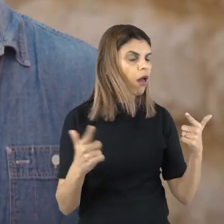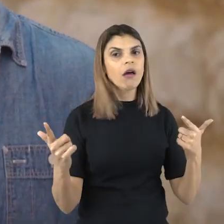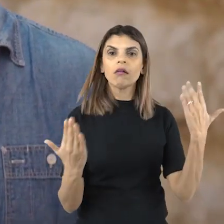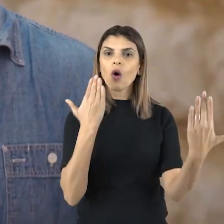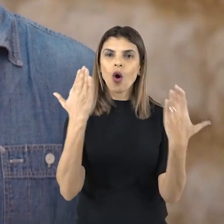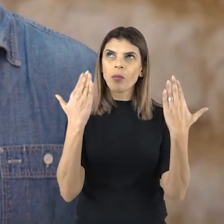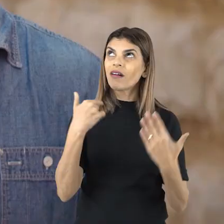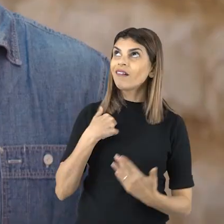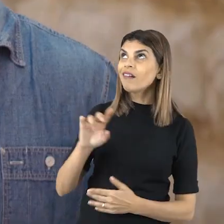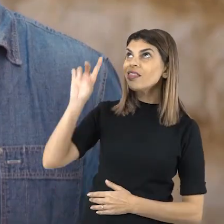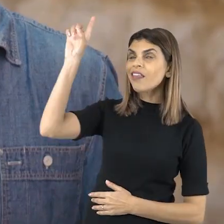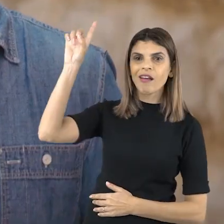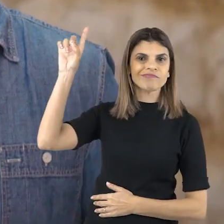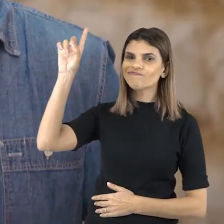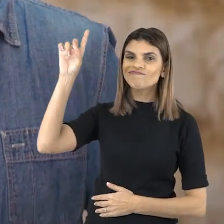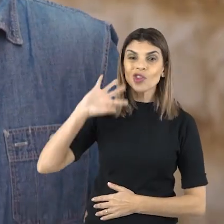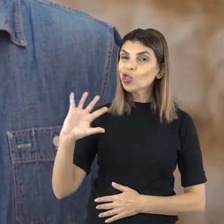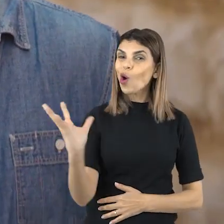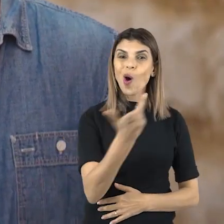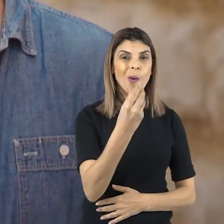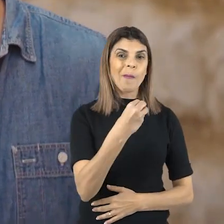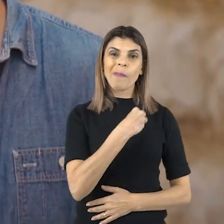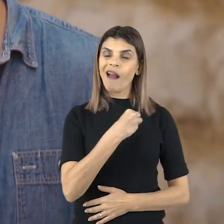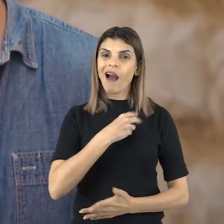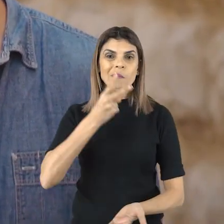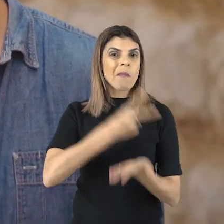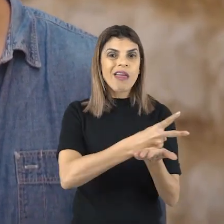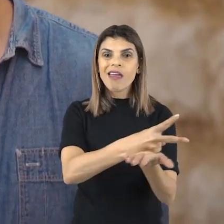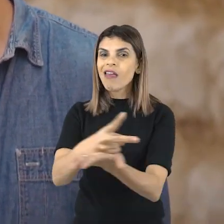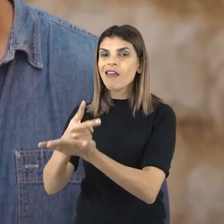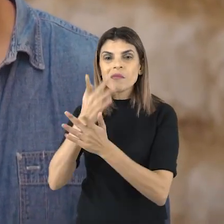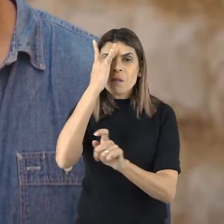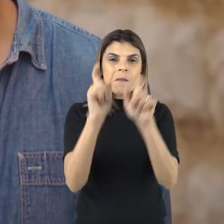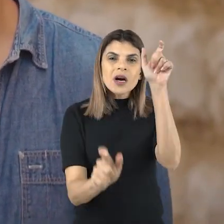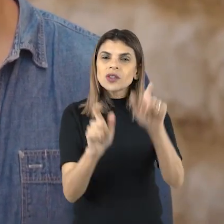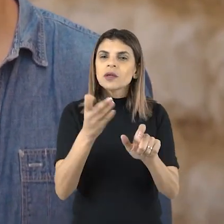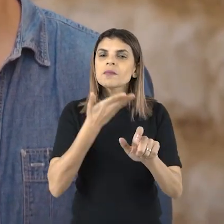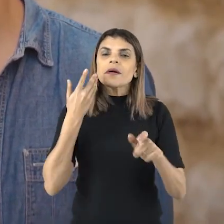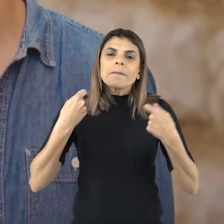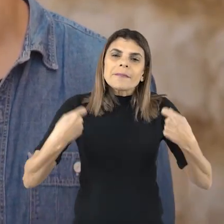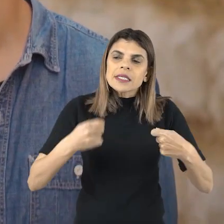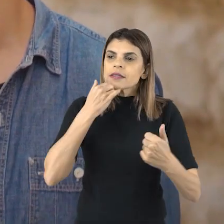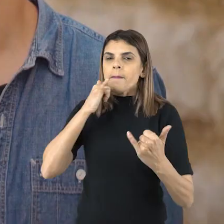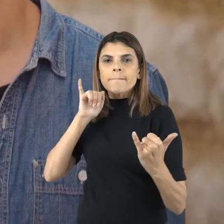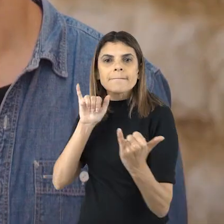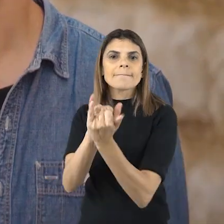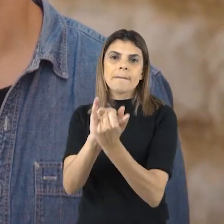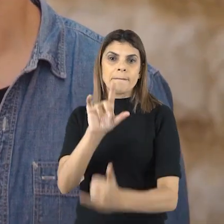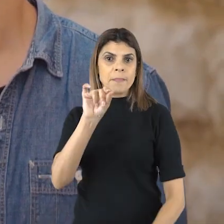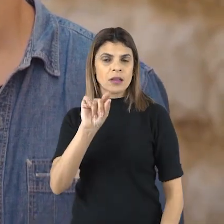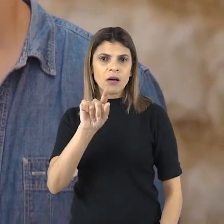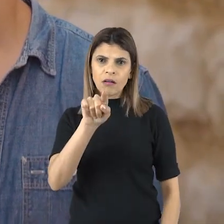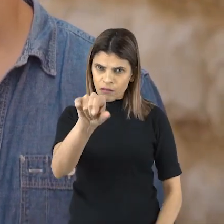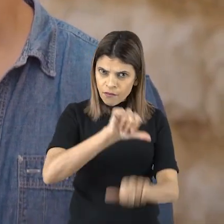de bondade de Deus, não chegamos nem perto. Somos todos pecadores. Estamos todos na mesma posição. Somos pessoas necessitadas de perdão. E se